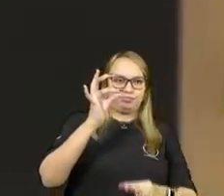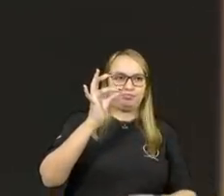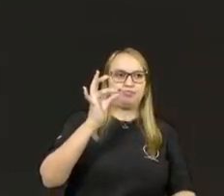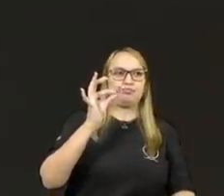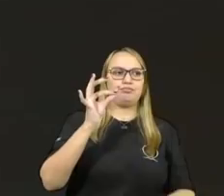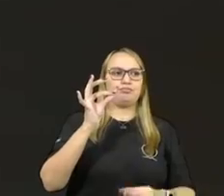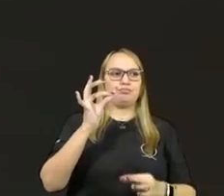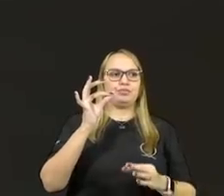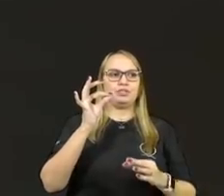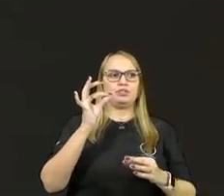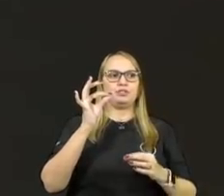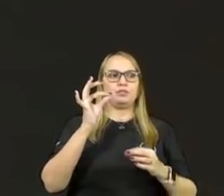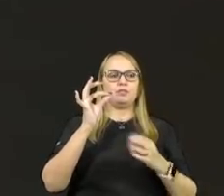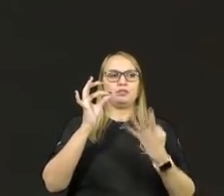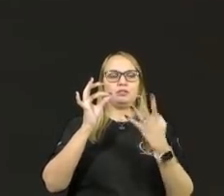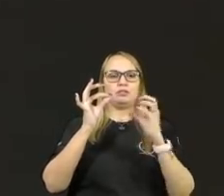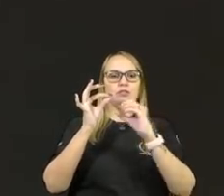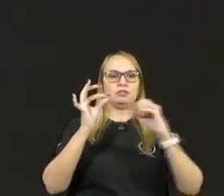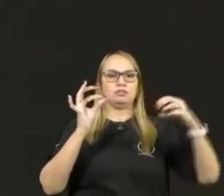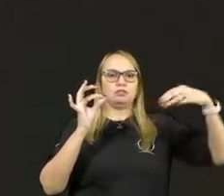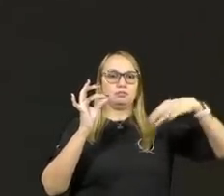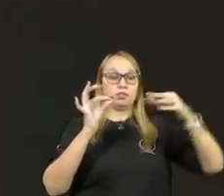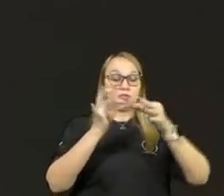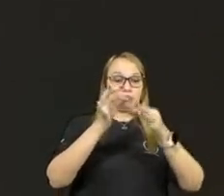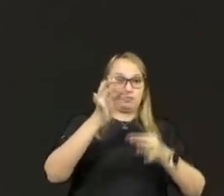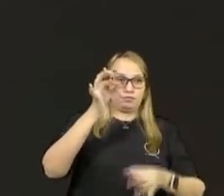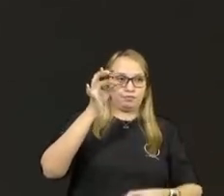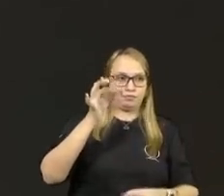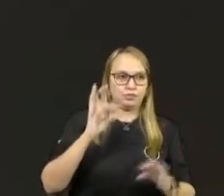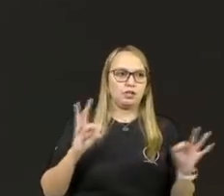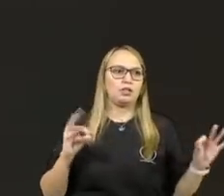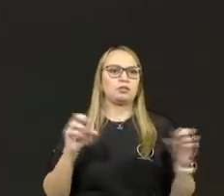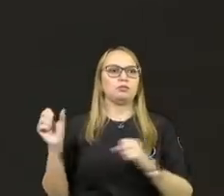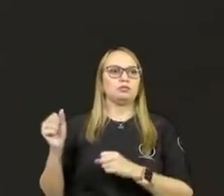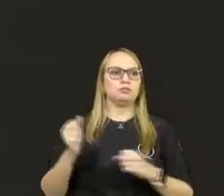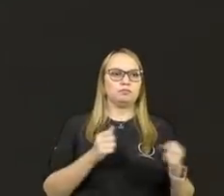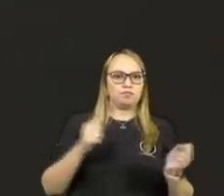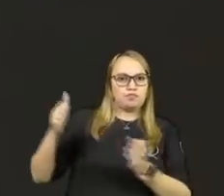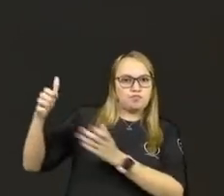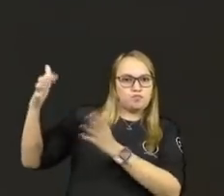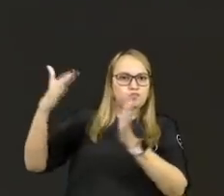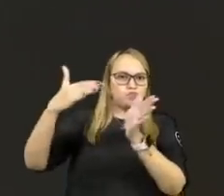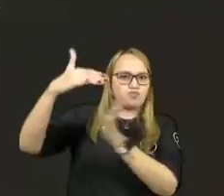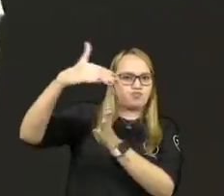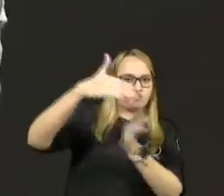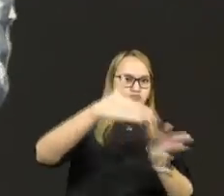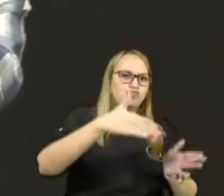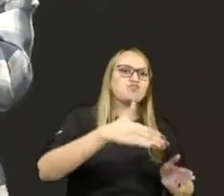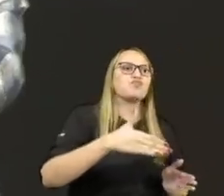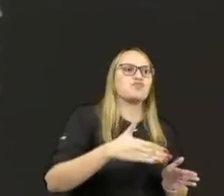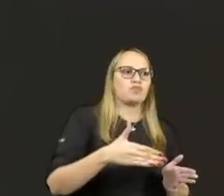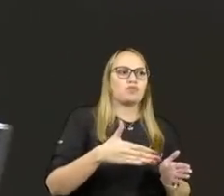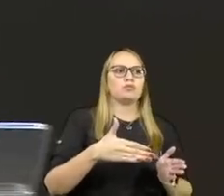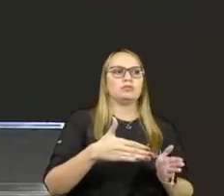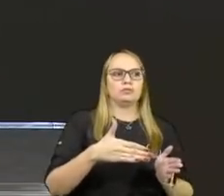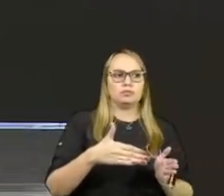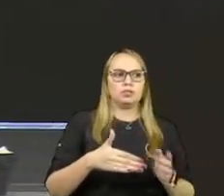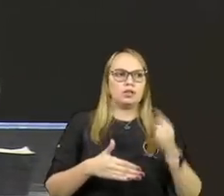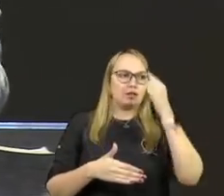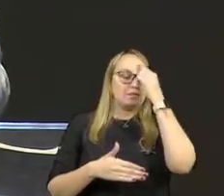que todo o percurso do Jordão tem uma inclinação de 220 metros. Você